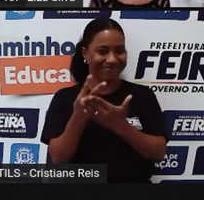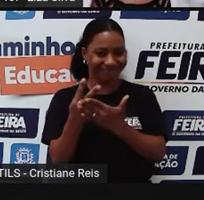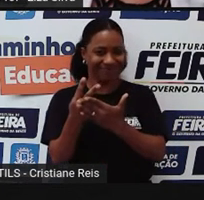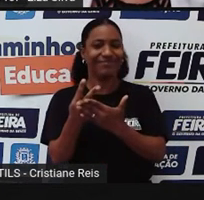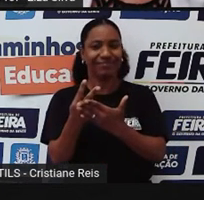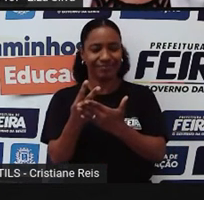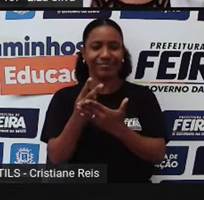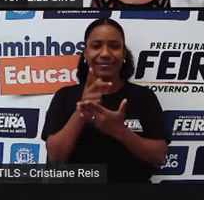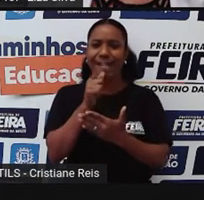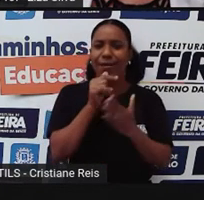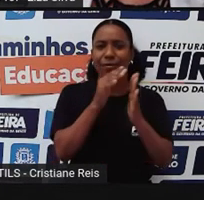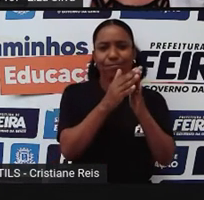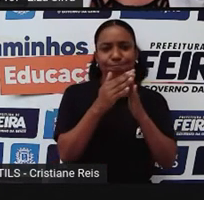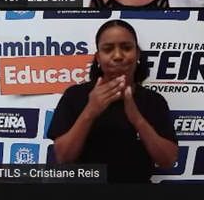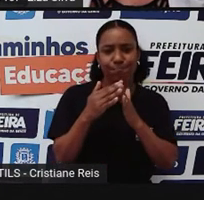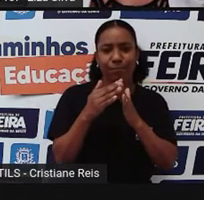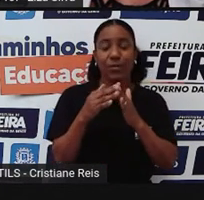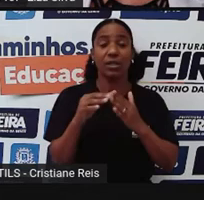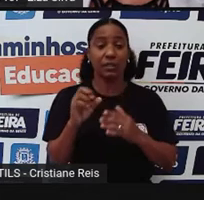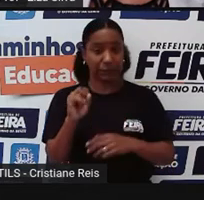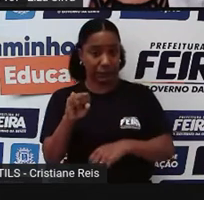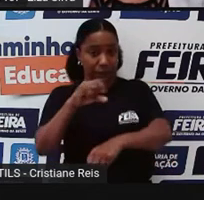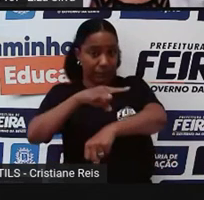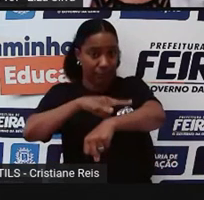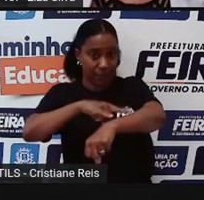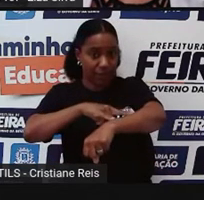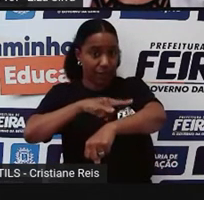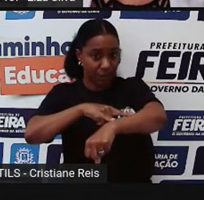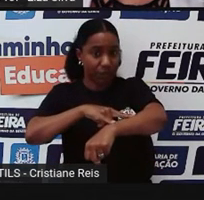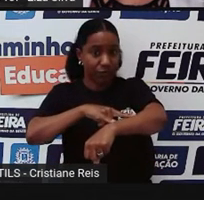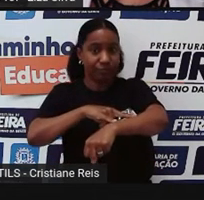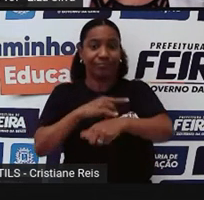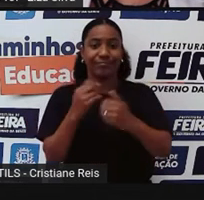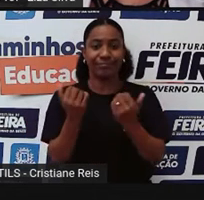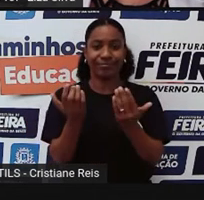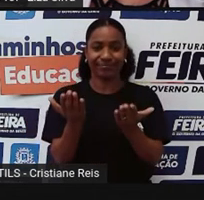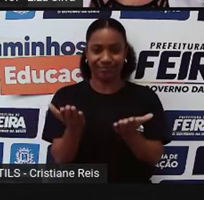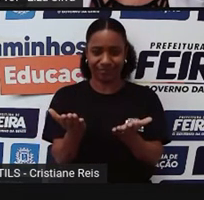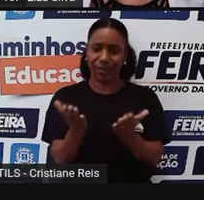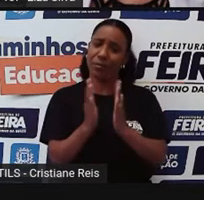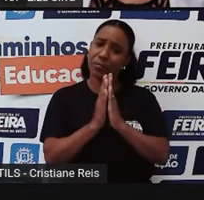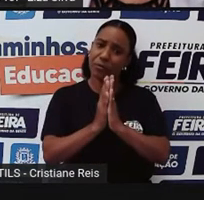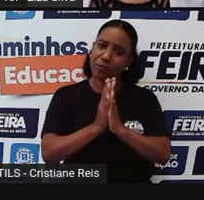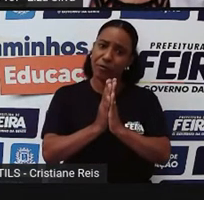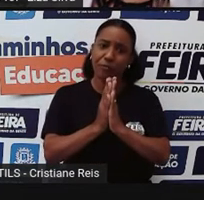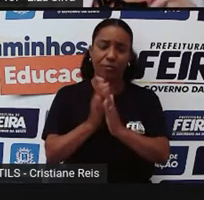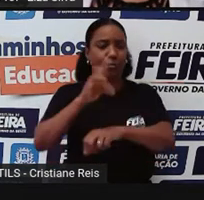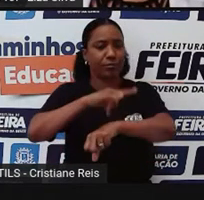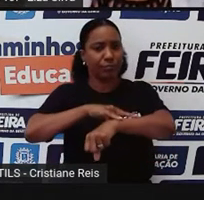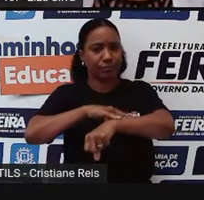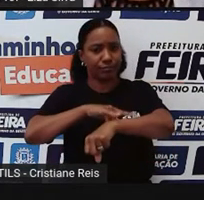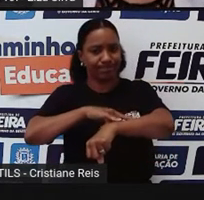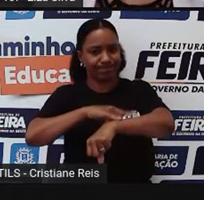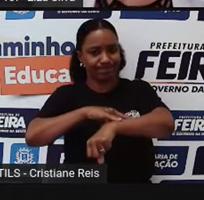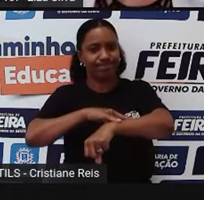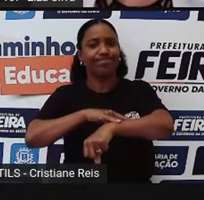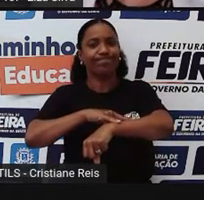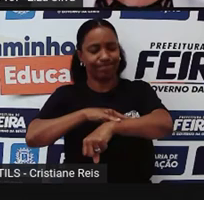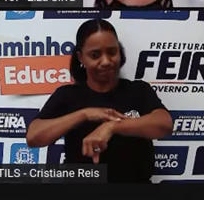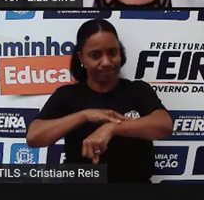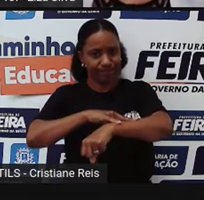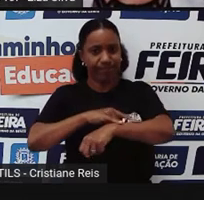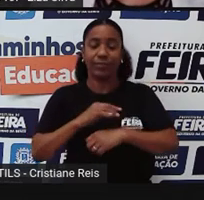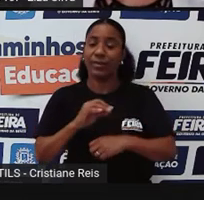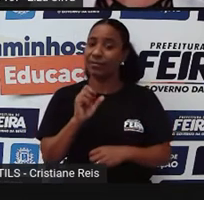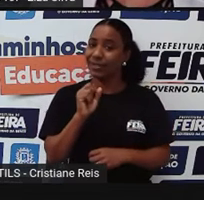quem vai go to the best não quis eu posso ir ao banheiro por favor mas se você tiver dúvida